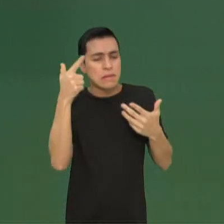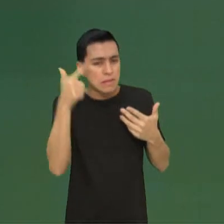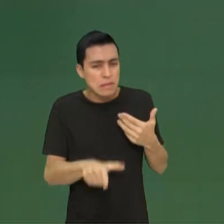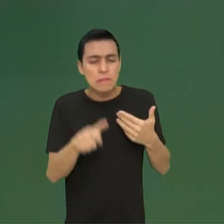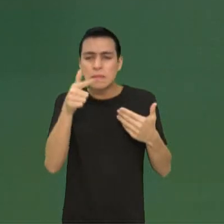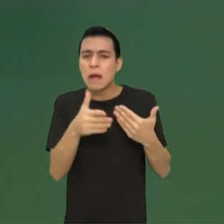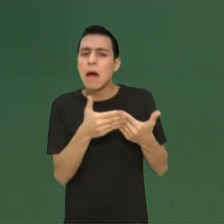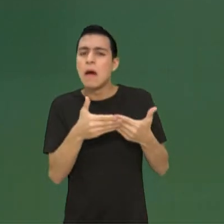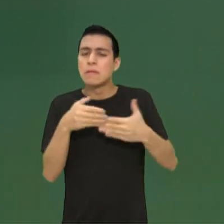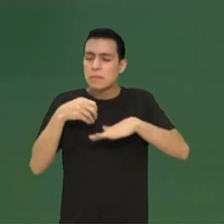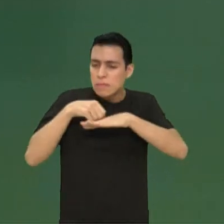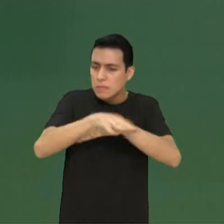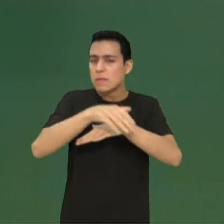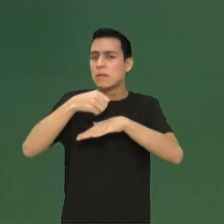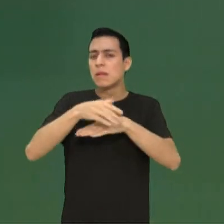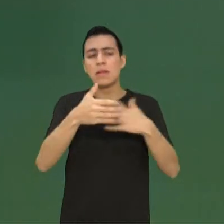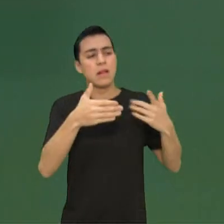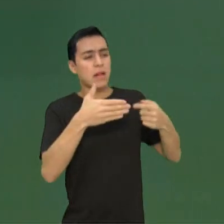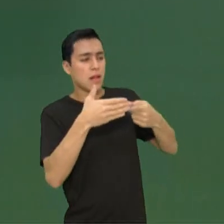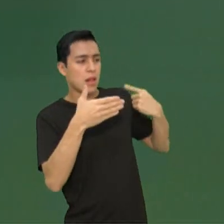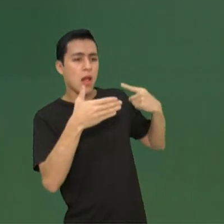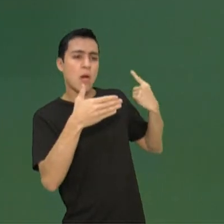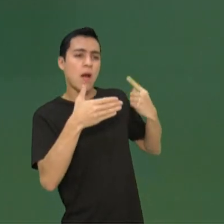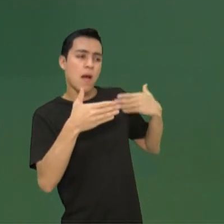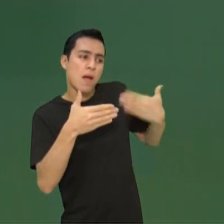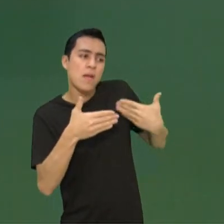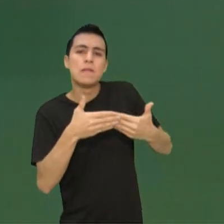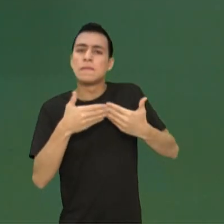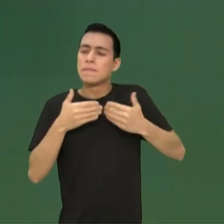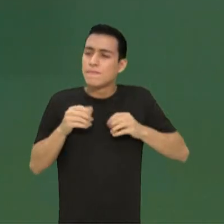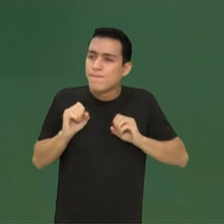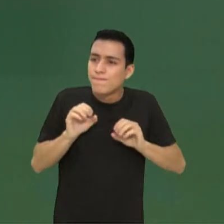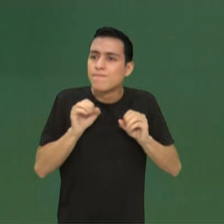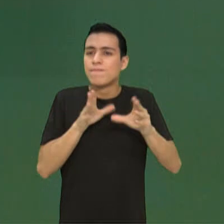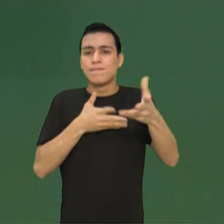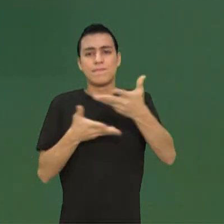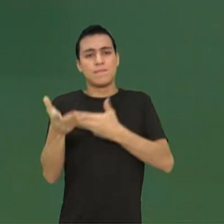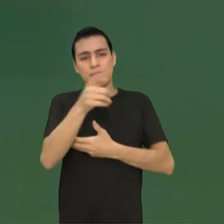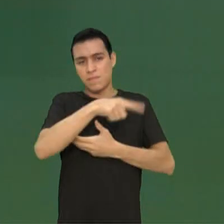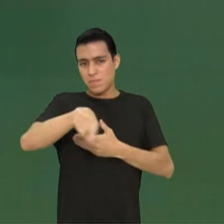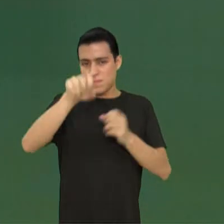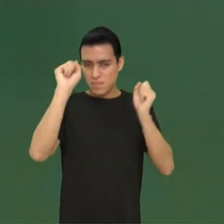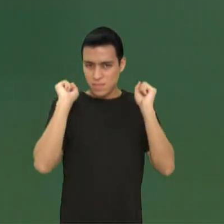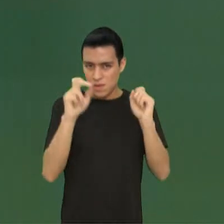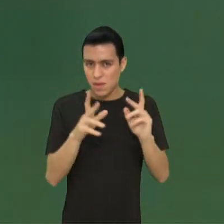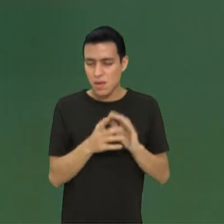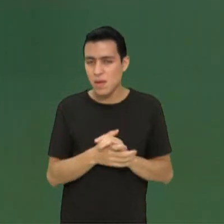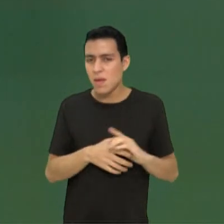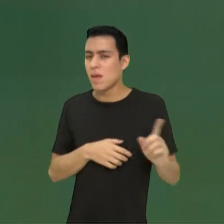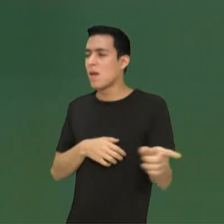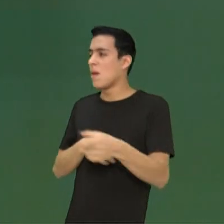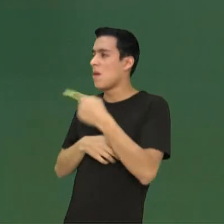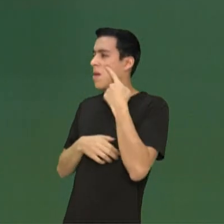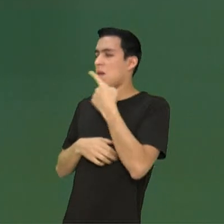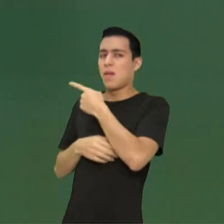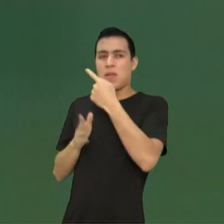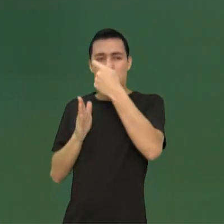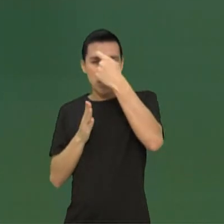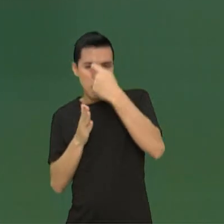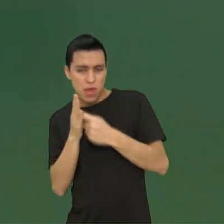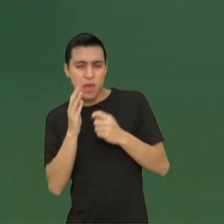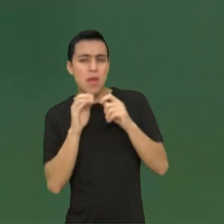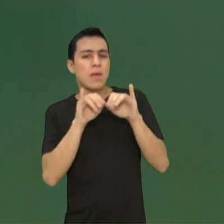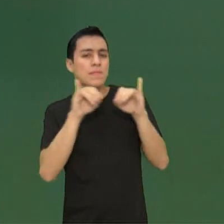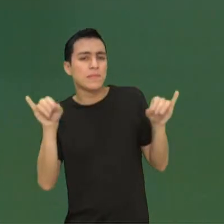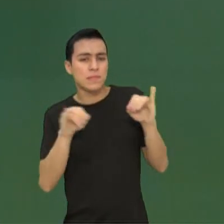aula, como eu tenho feito desde a aula 1. Vamos lá. Trazendo para vocês de novo essa reportagem. Lembra? Lá